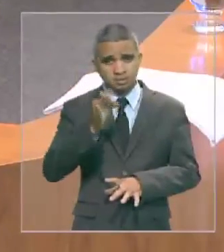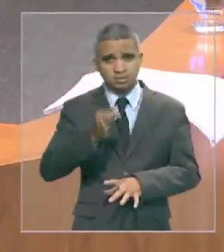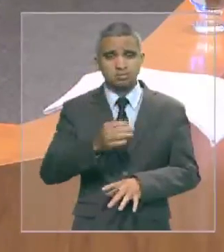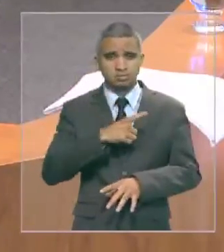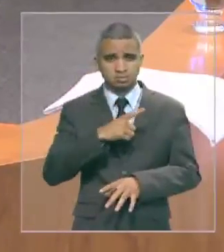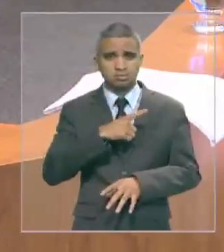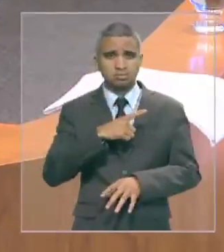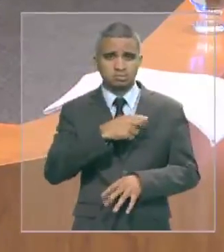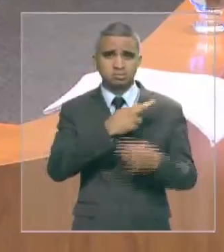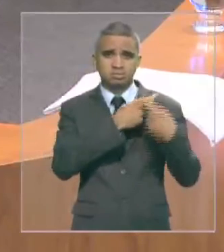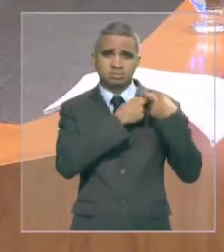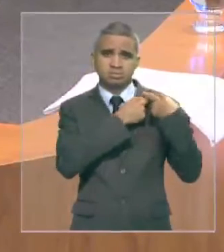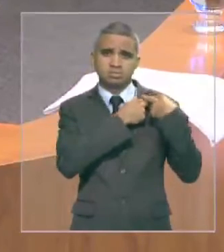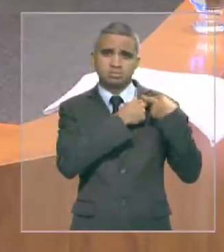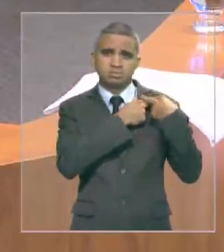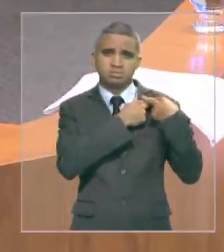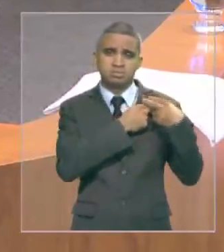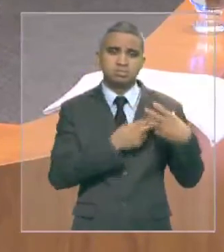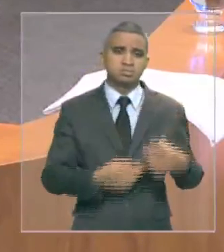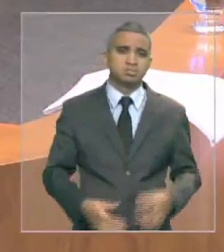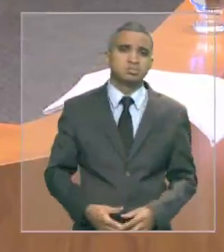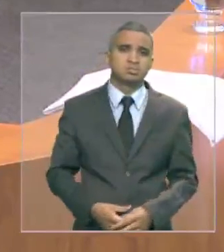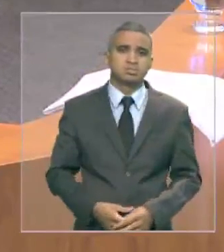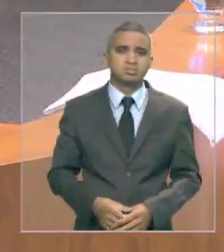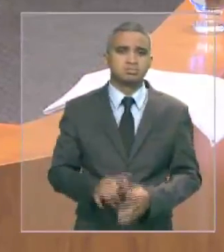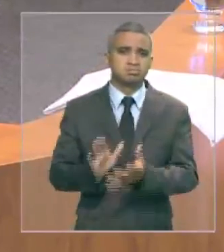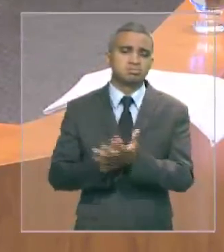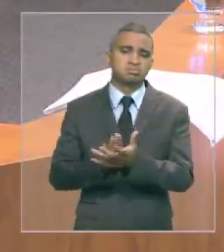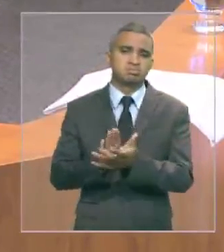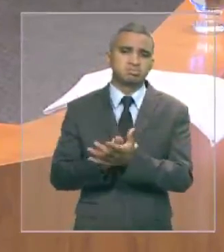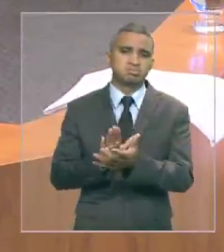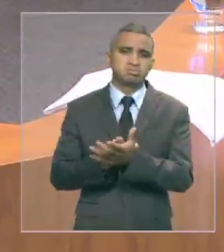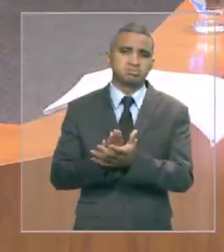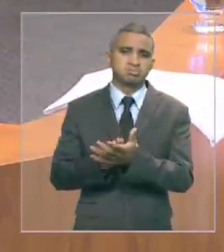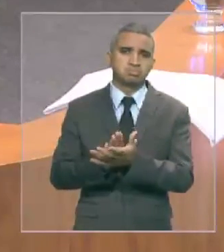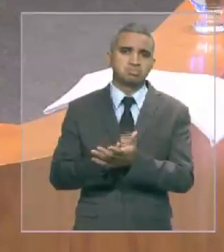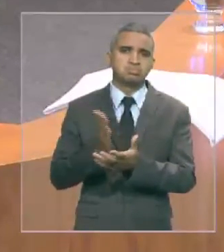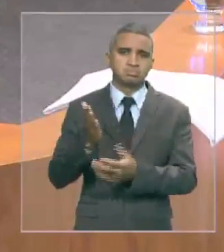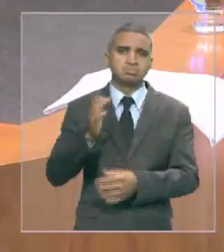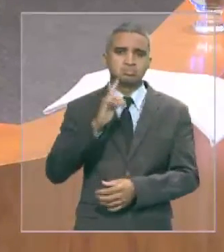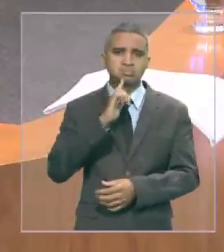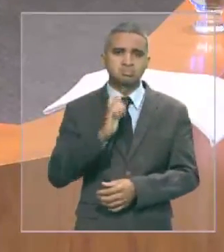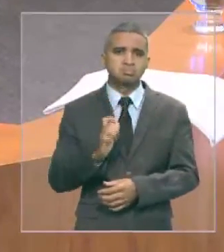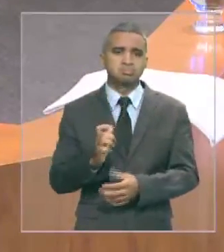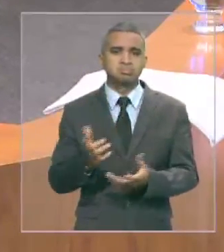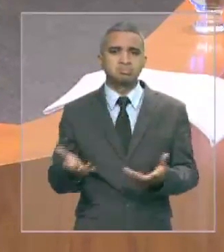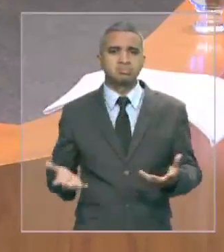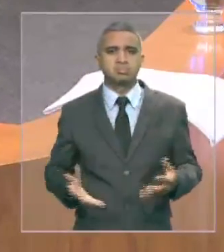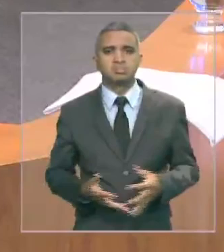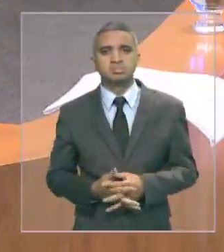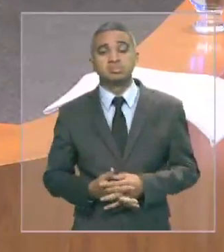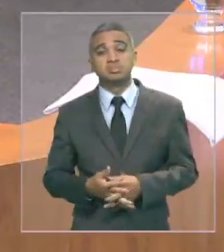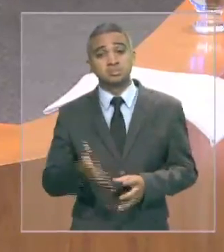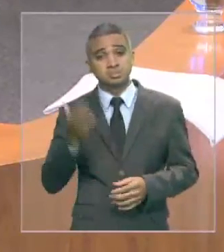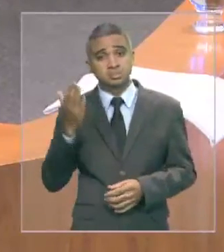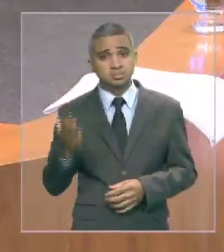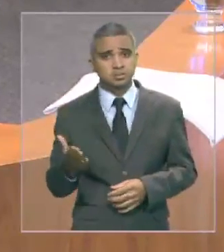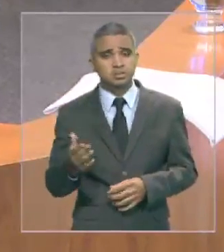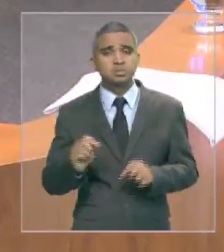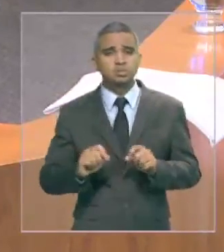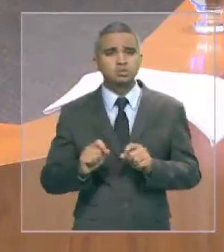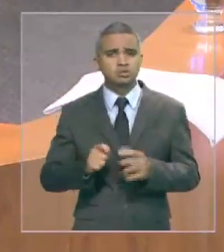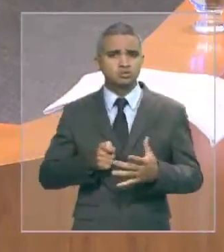responsável haveria de agir. Ele está de parabéns, porque ele enfrentou